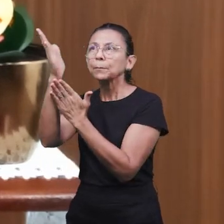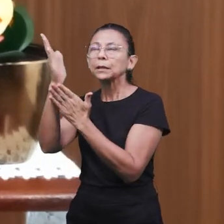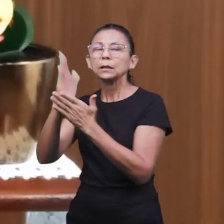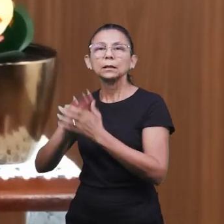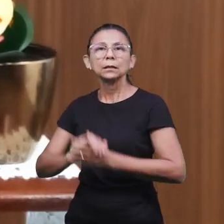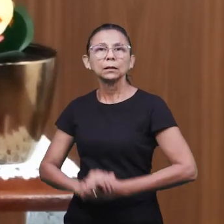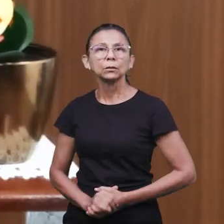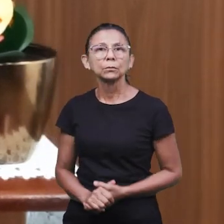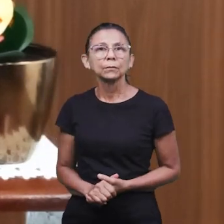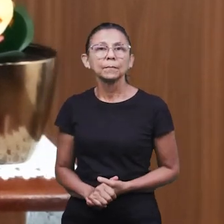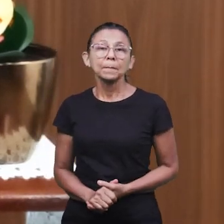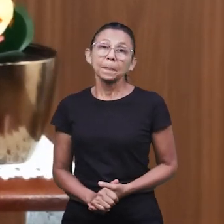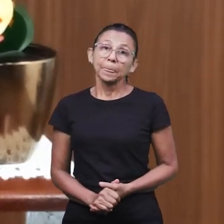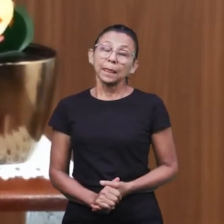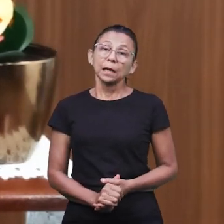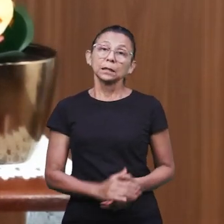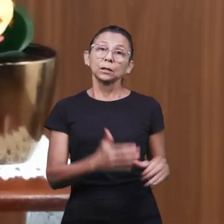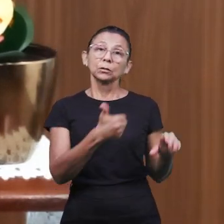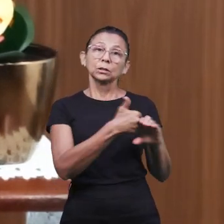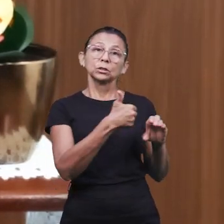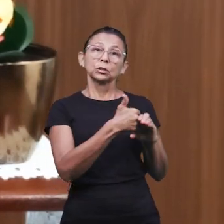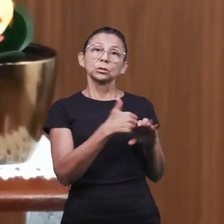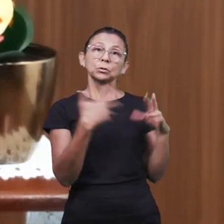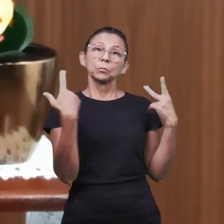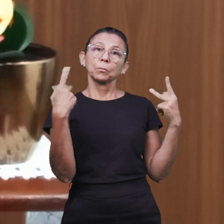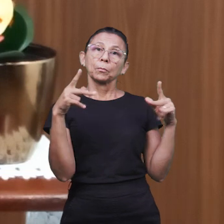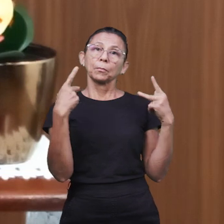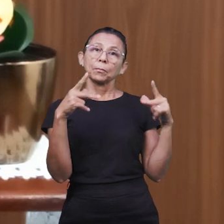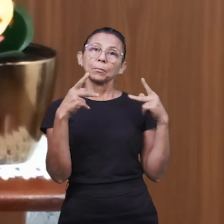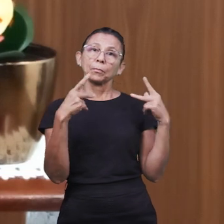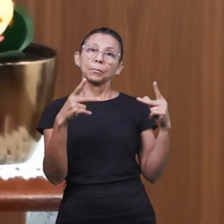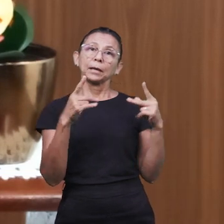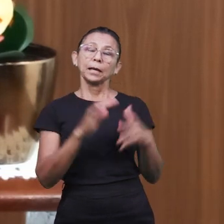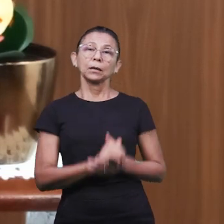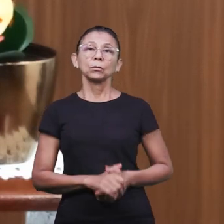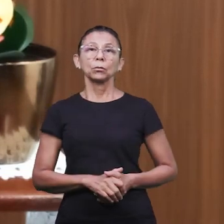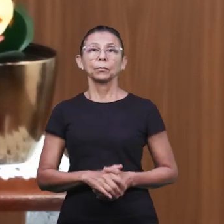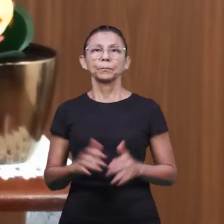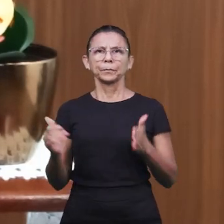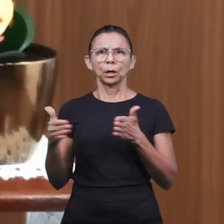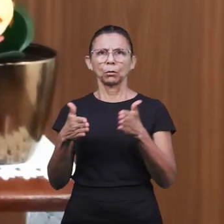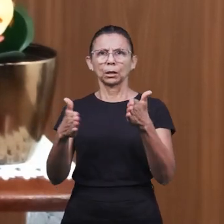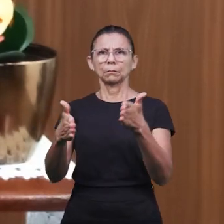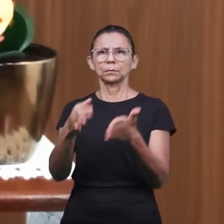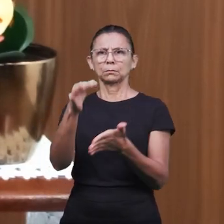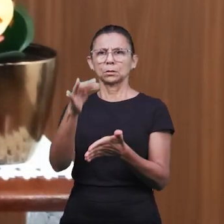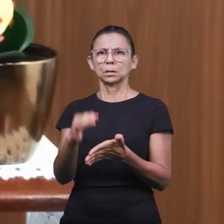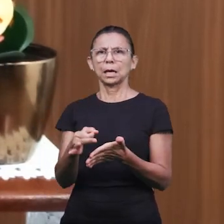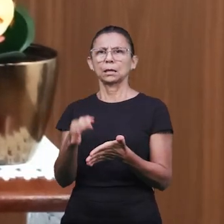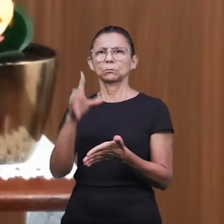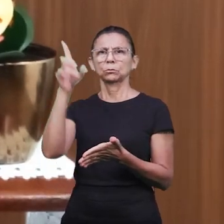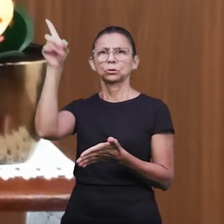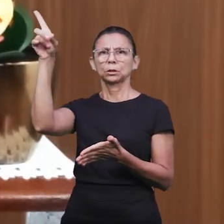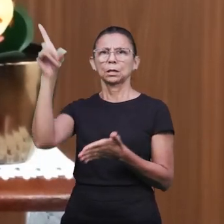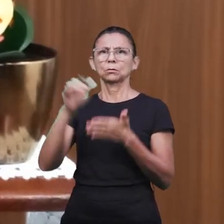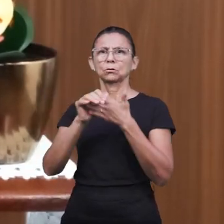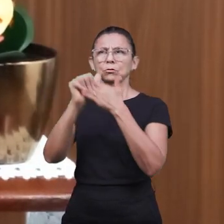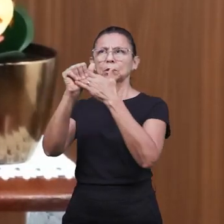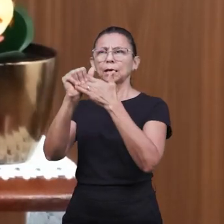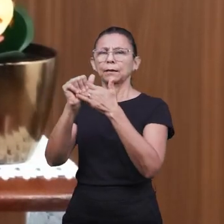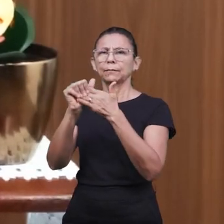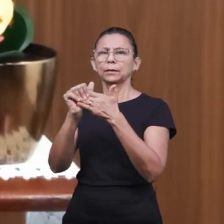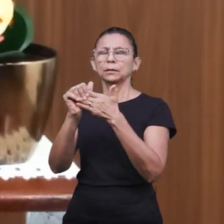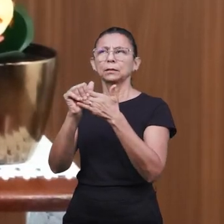pregam de certa forma, porque a retórica hoje está presente, né? Que este é o caminho, mas não vivem este